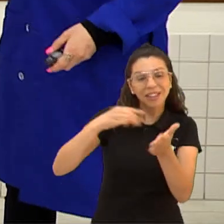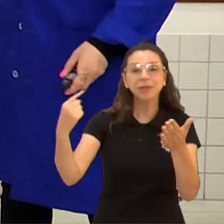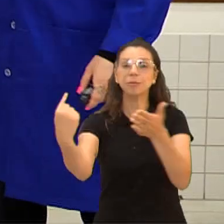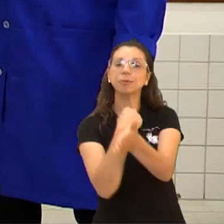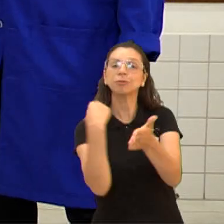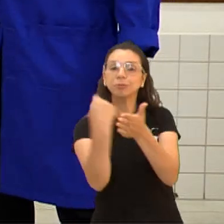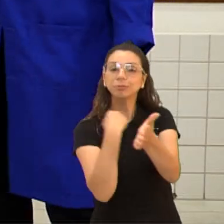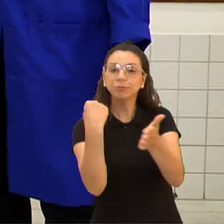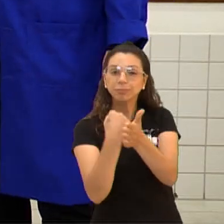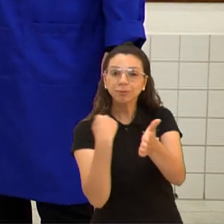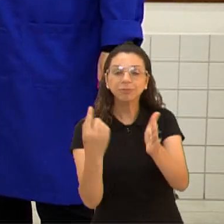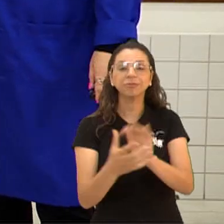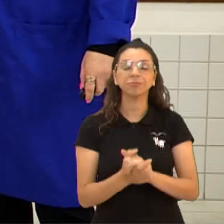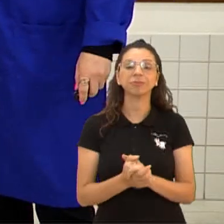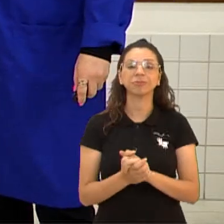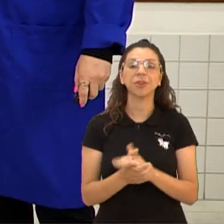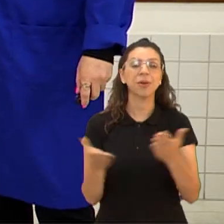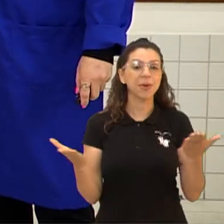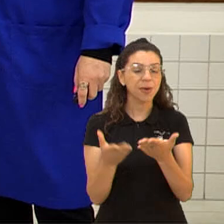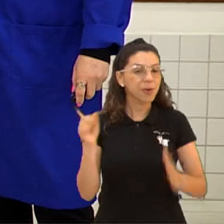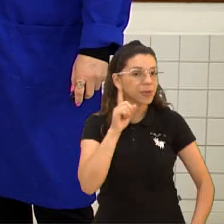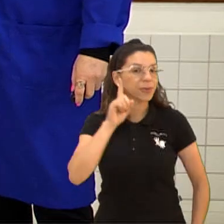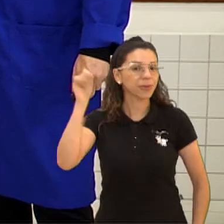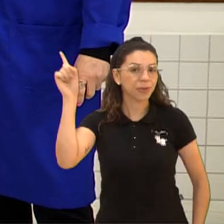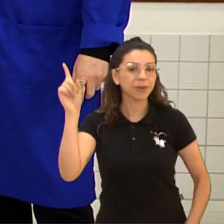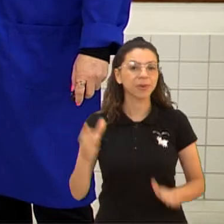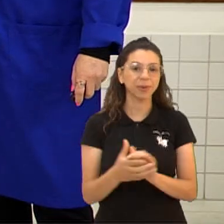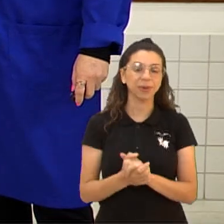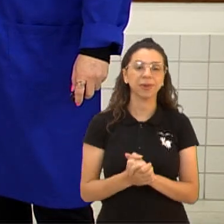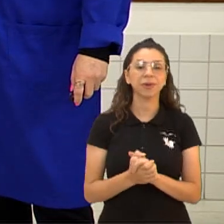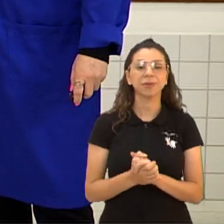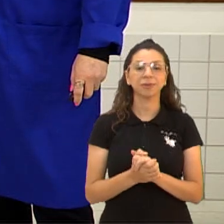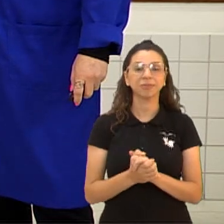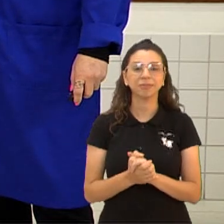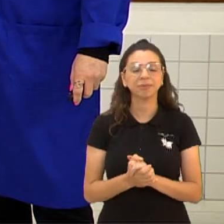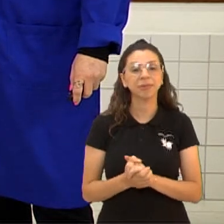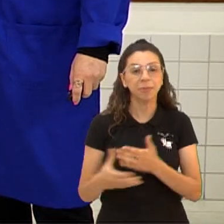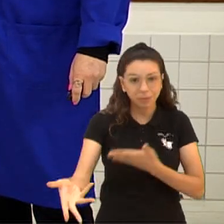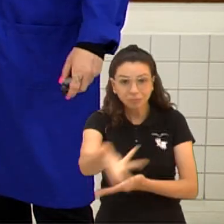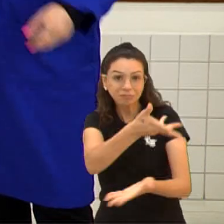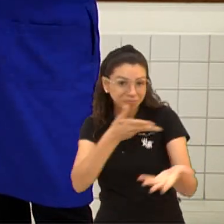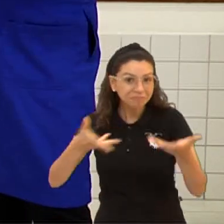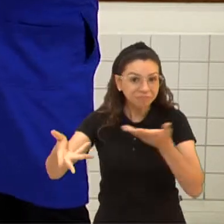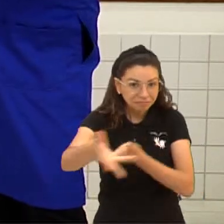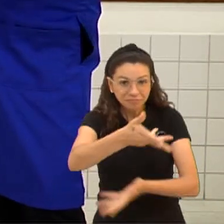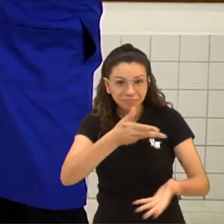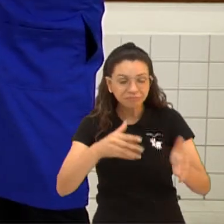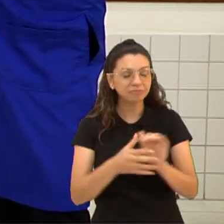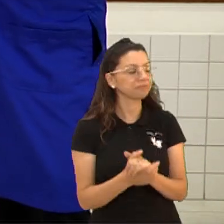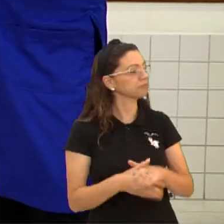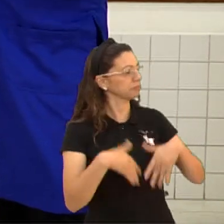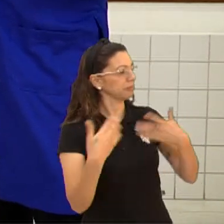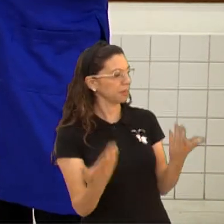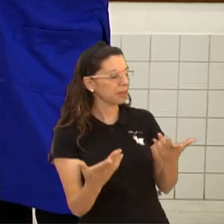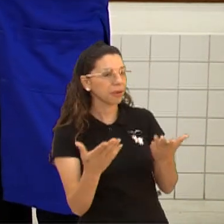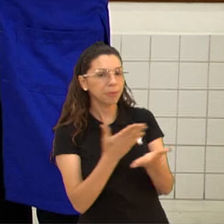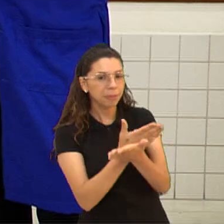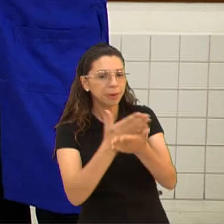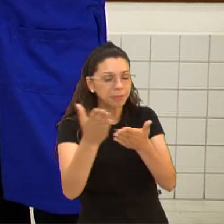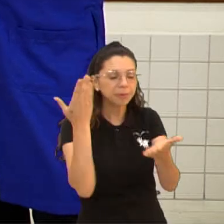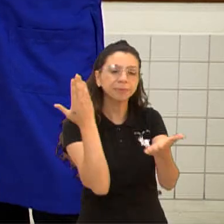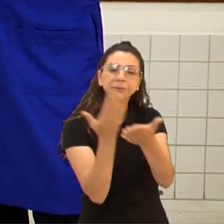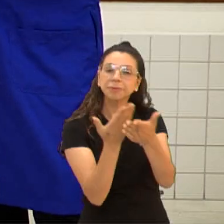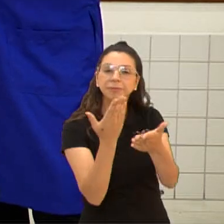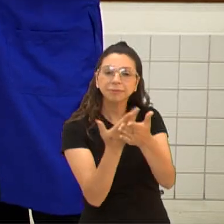suas perguntas, que hoje o dia é para que nós possamos interagir. Para que iniciemos